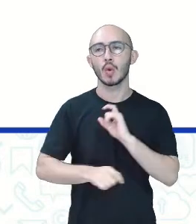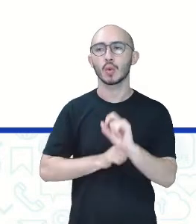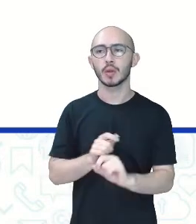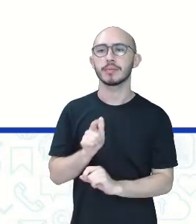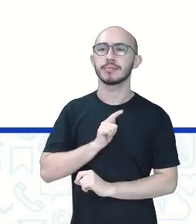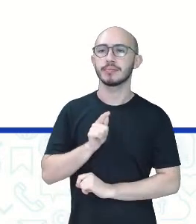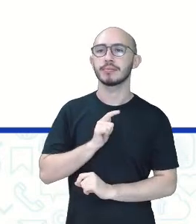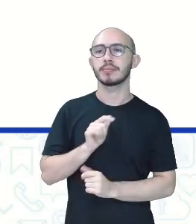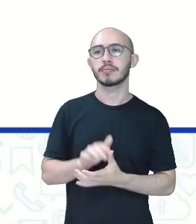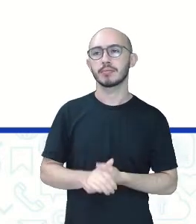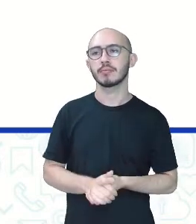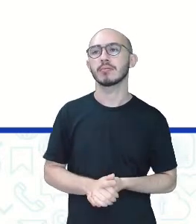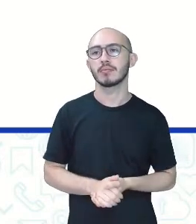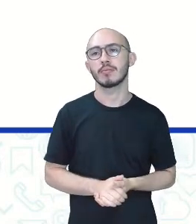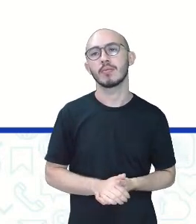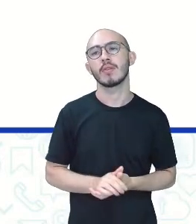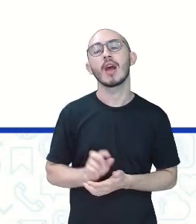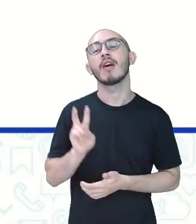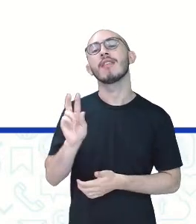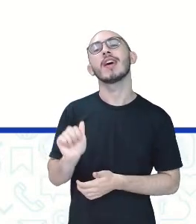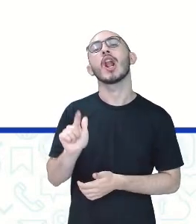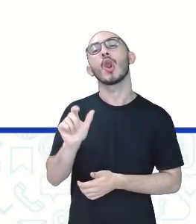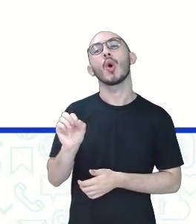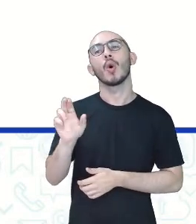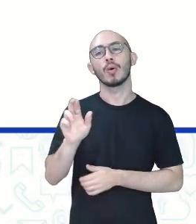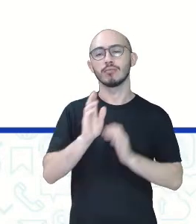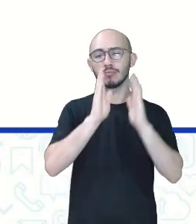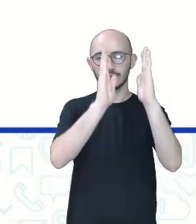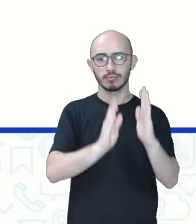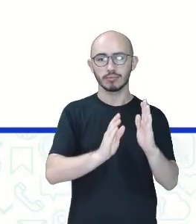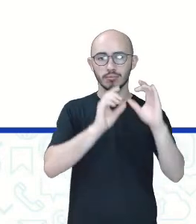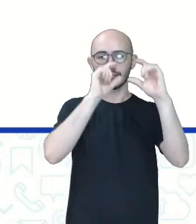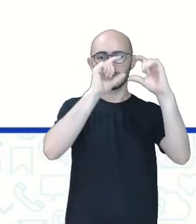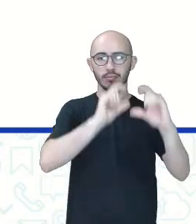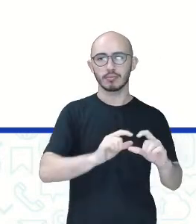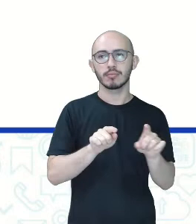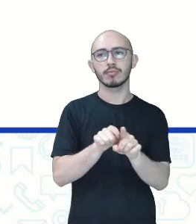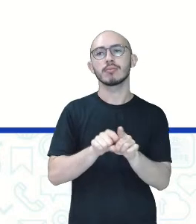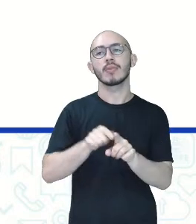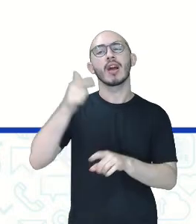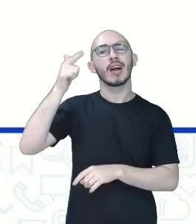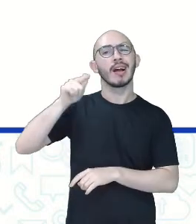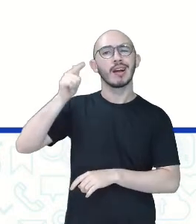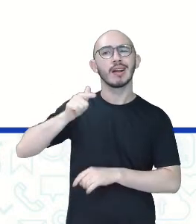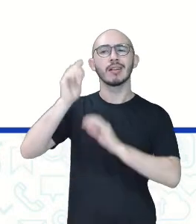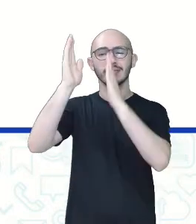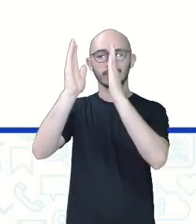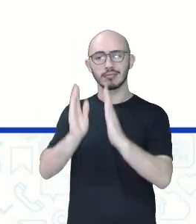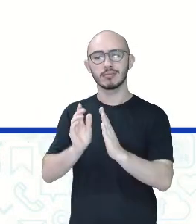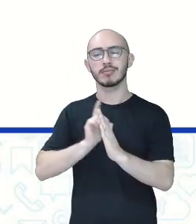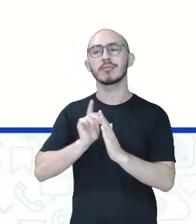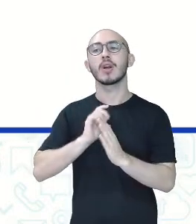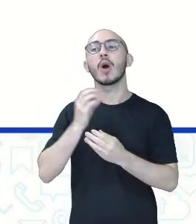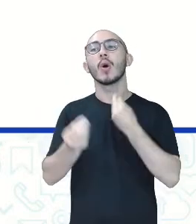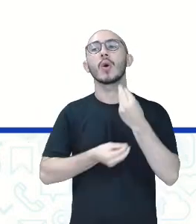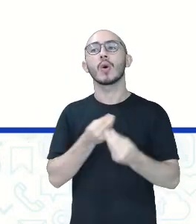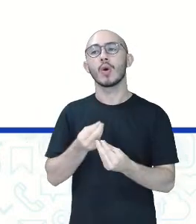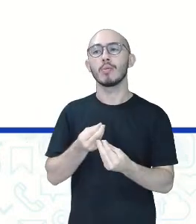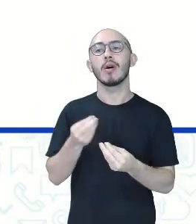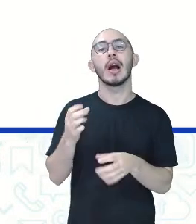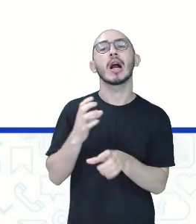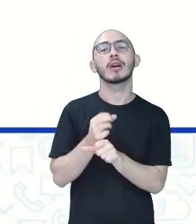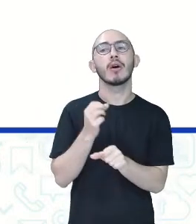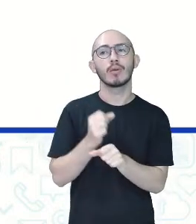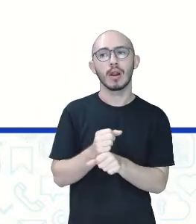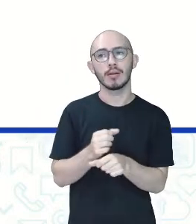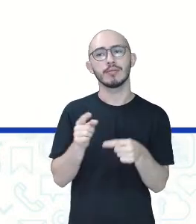o valor, certo? 2 colunas, a coluna do valor e a coluna da frequência, e eu quero calcular a média, a mediana